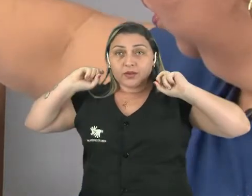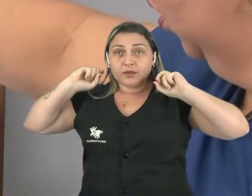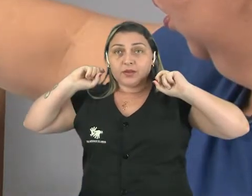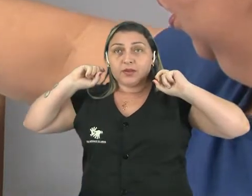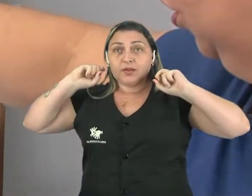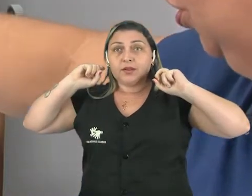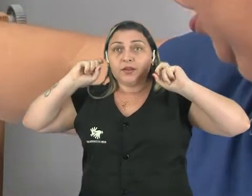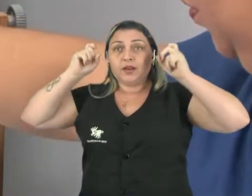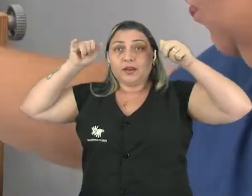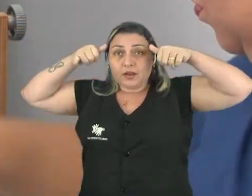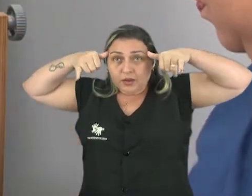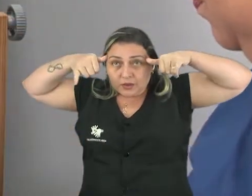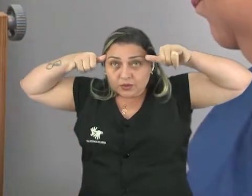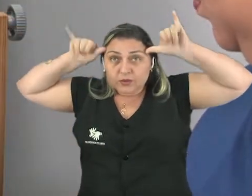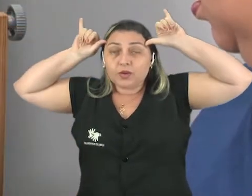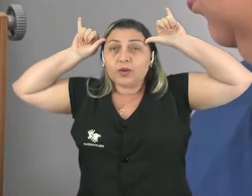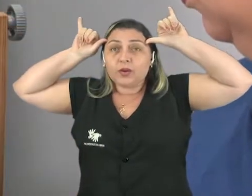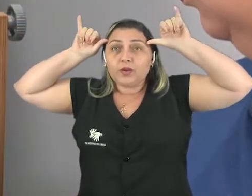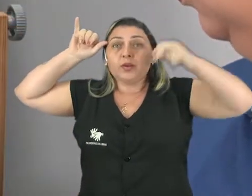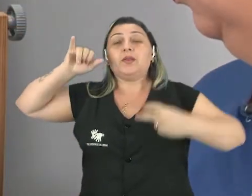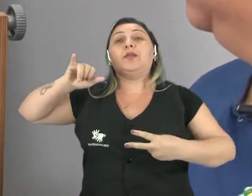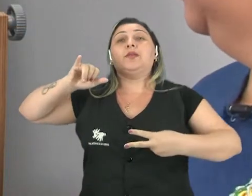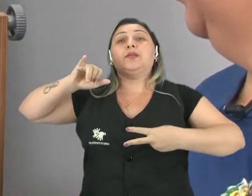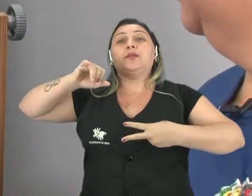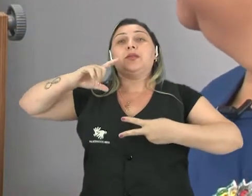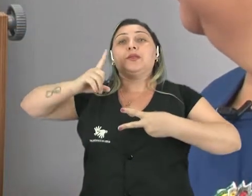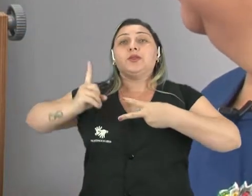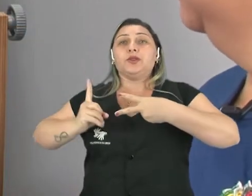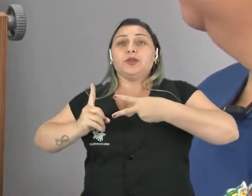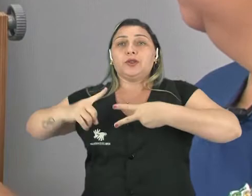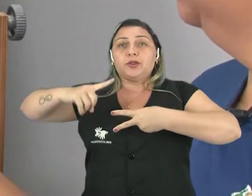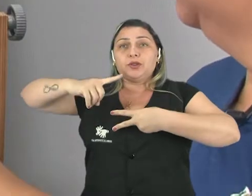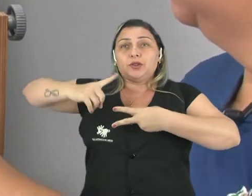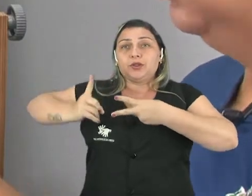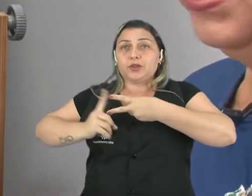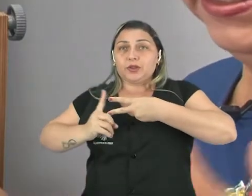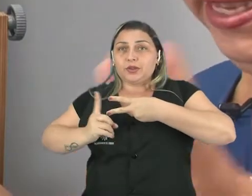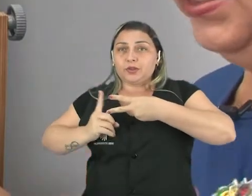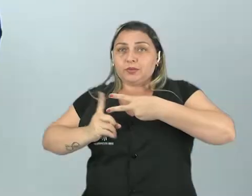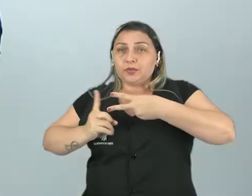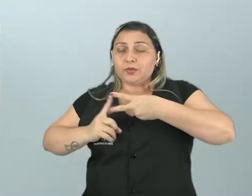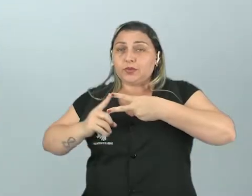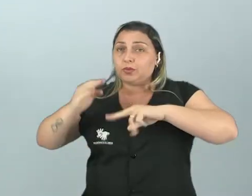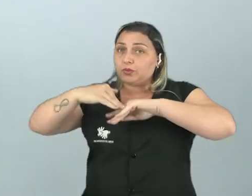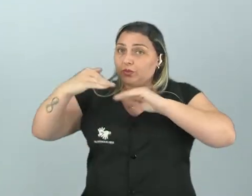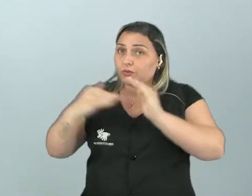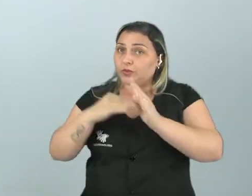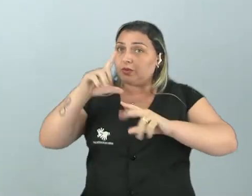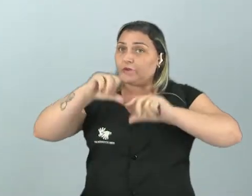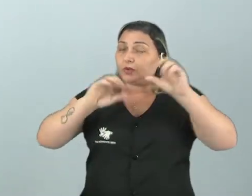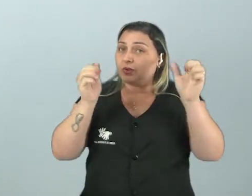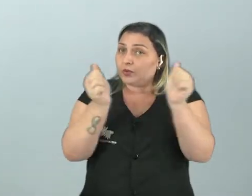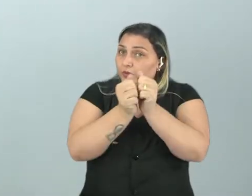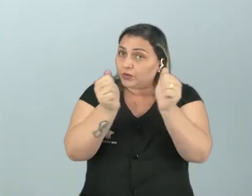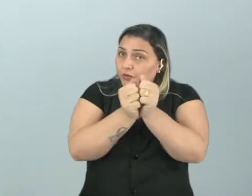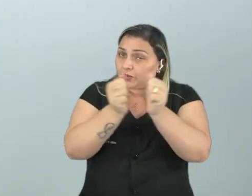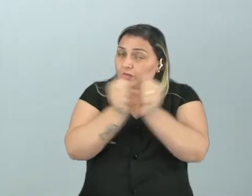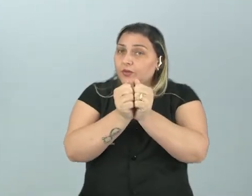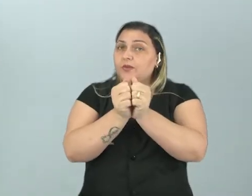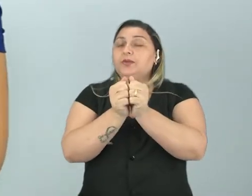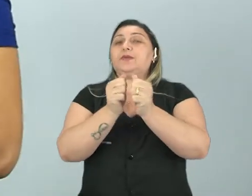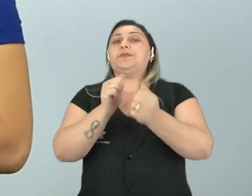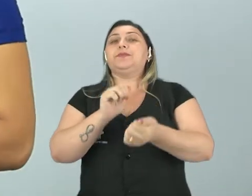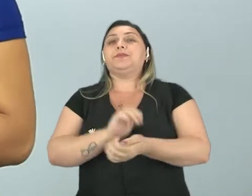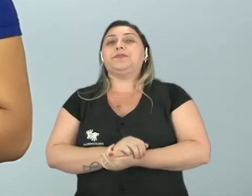Touro e Gêmeos. Todas essas constelações juntas